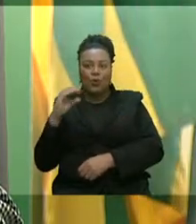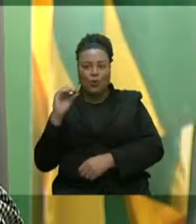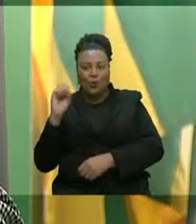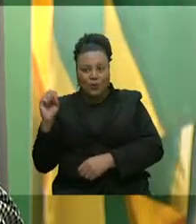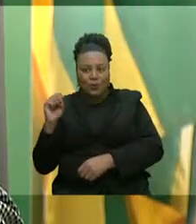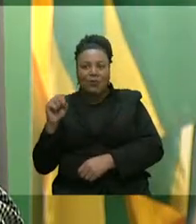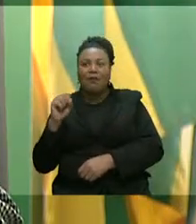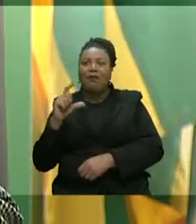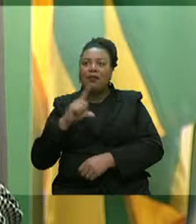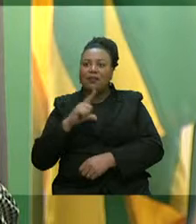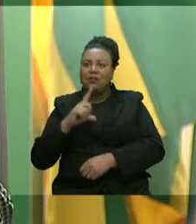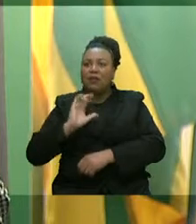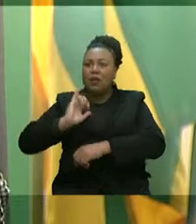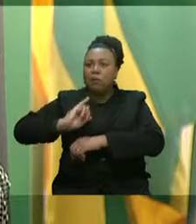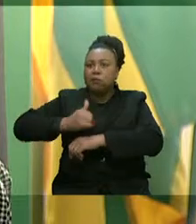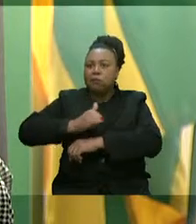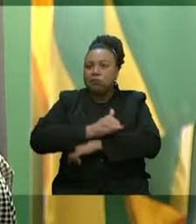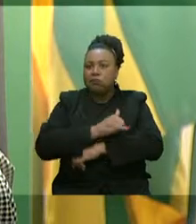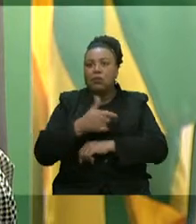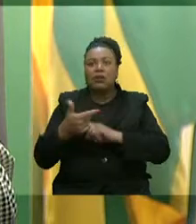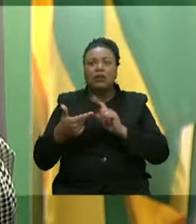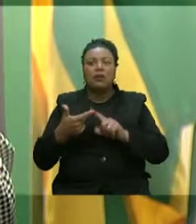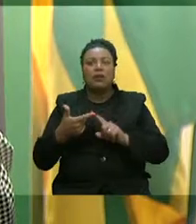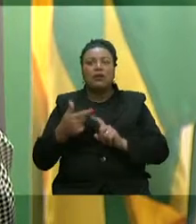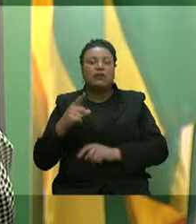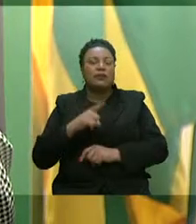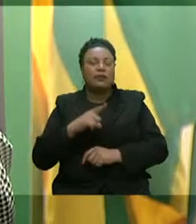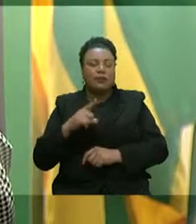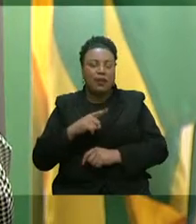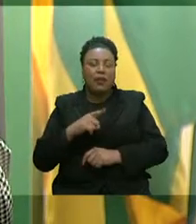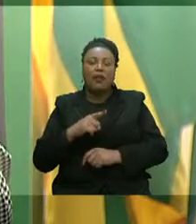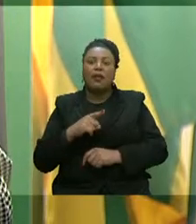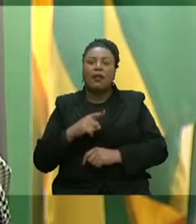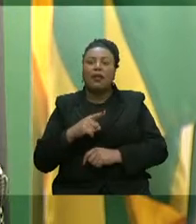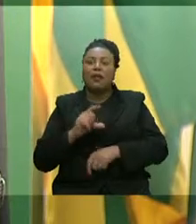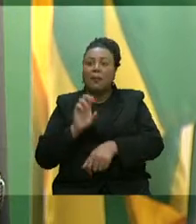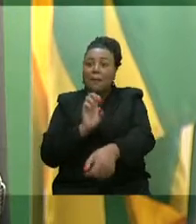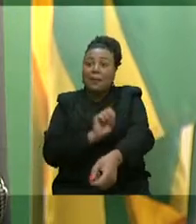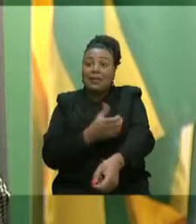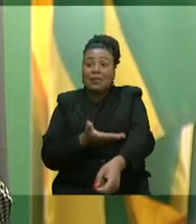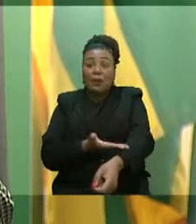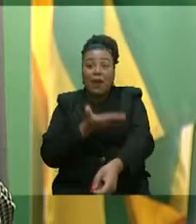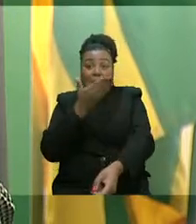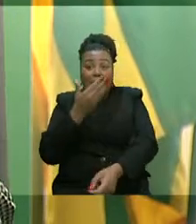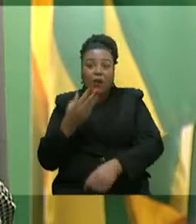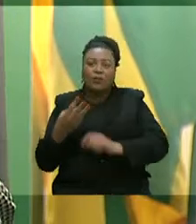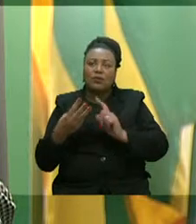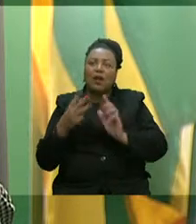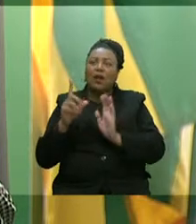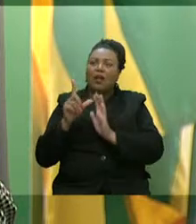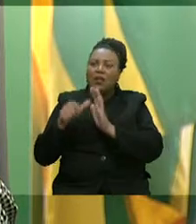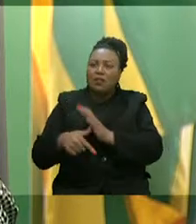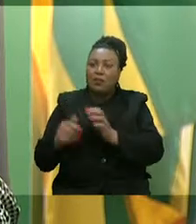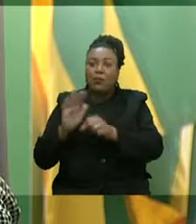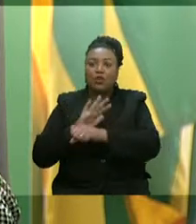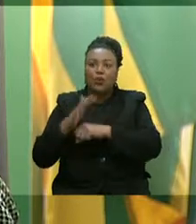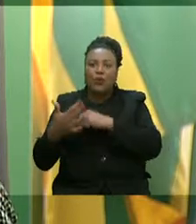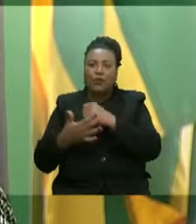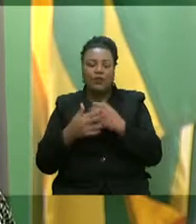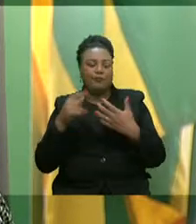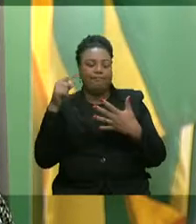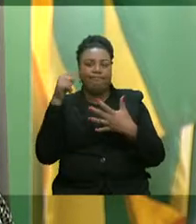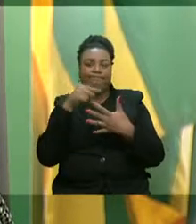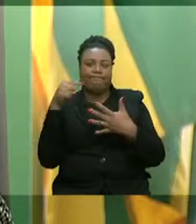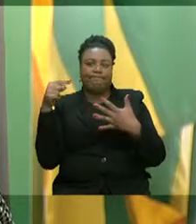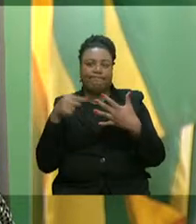pacientes com obesidade, pacientes com hipertensão, pacientes pós-Covid, entre